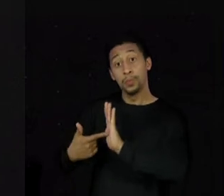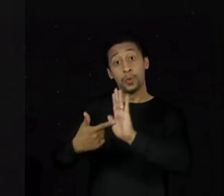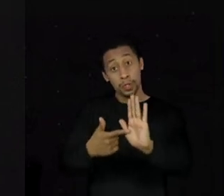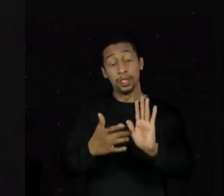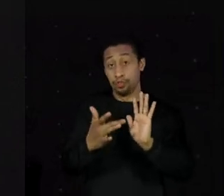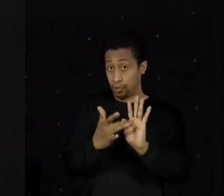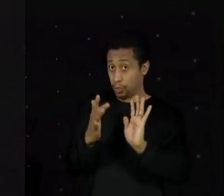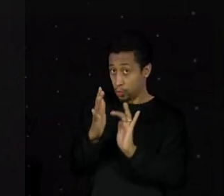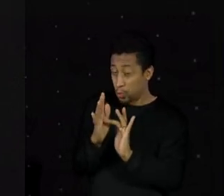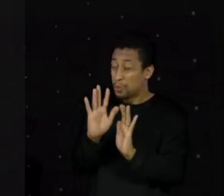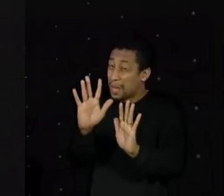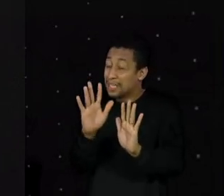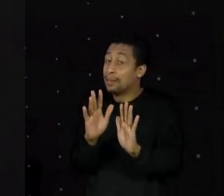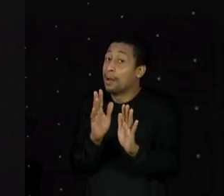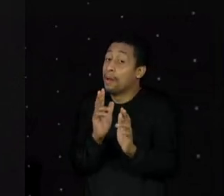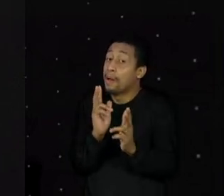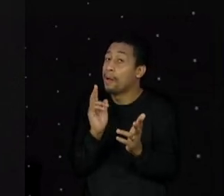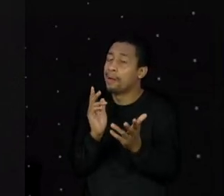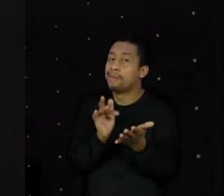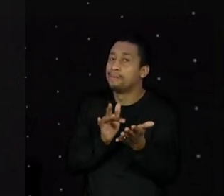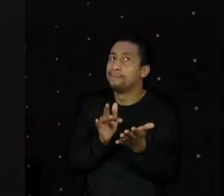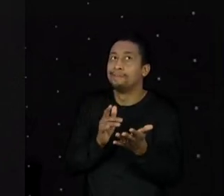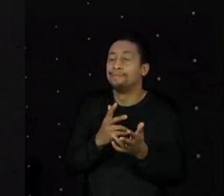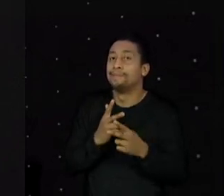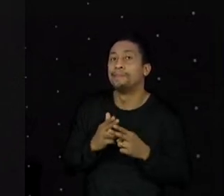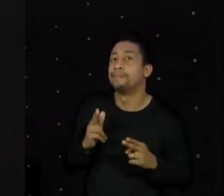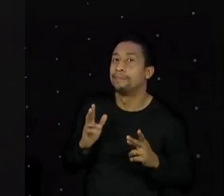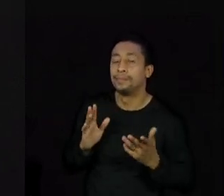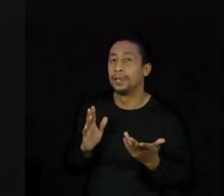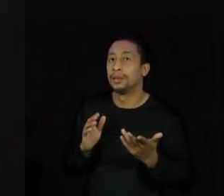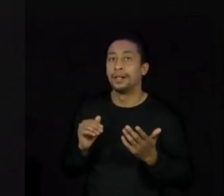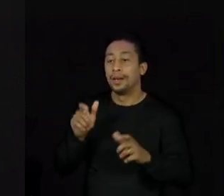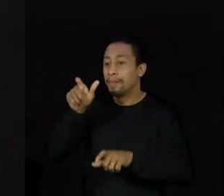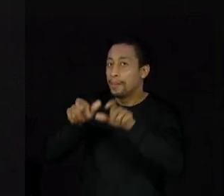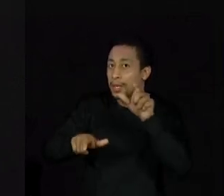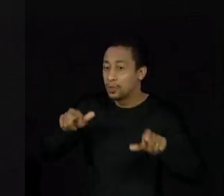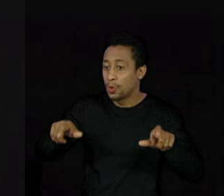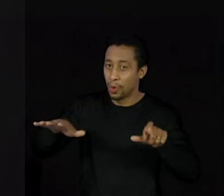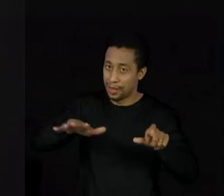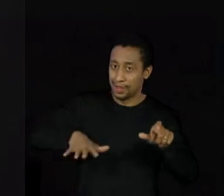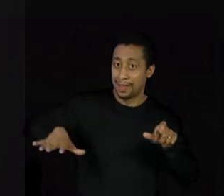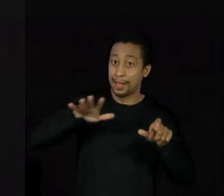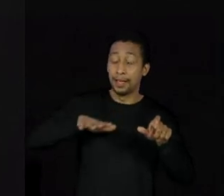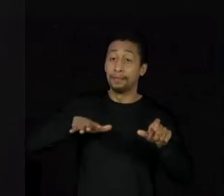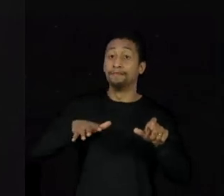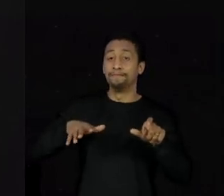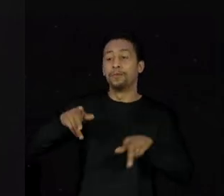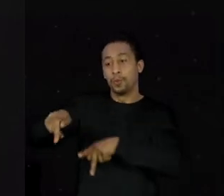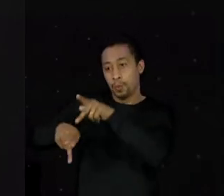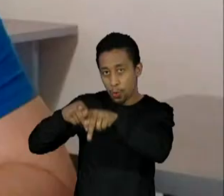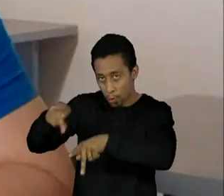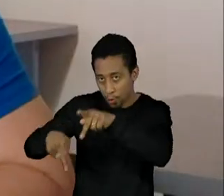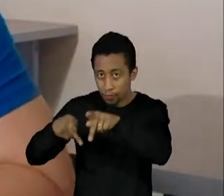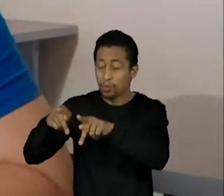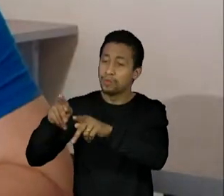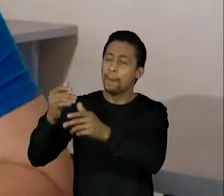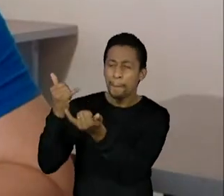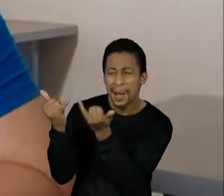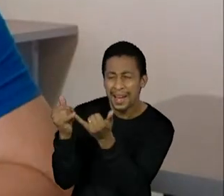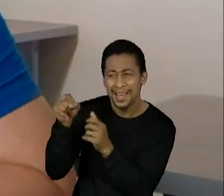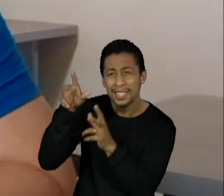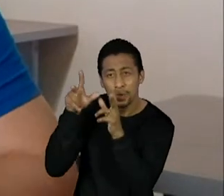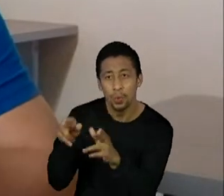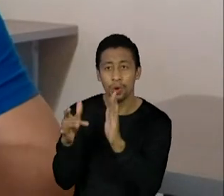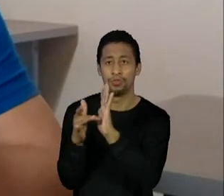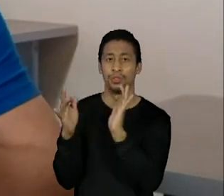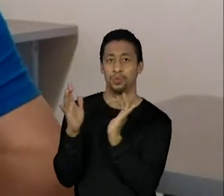na verdade, é uma média de indivíduos de uma população, né, do local onde Jesus nasceu. Então,